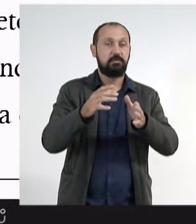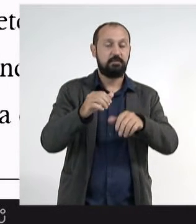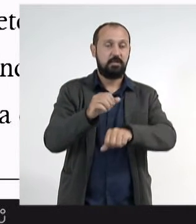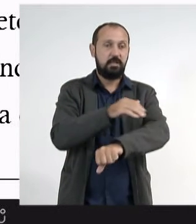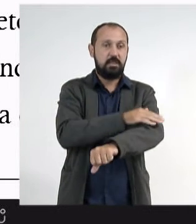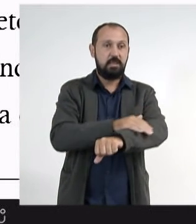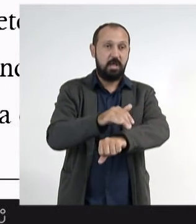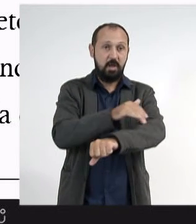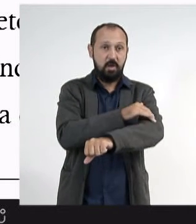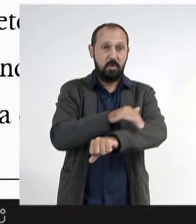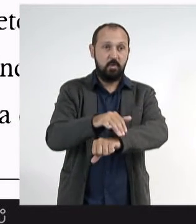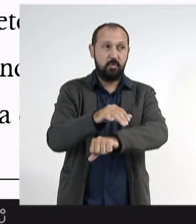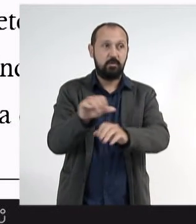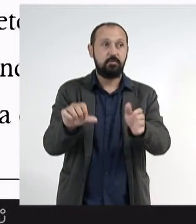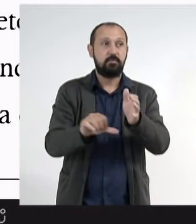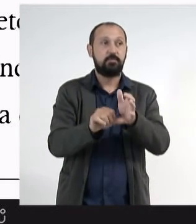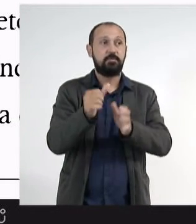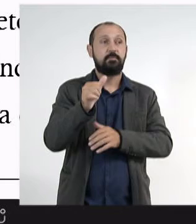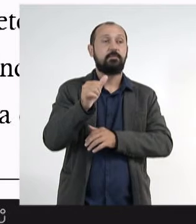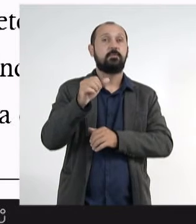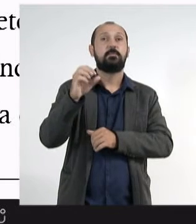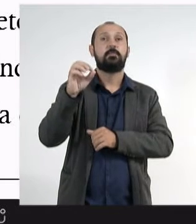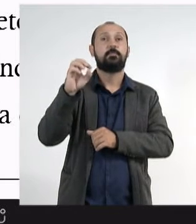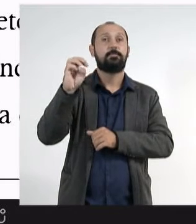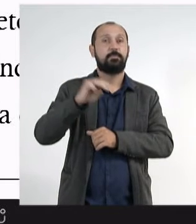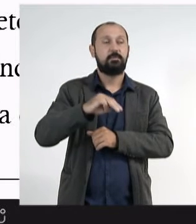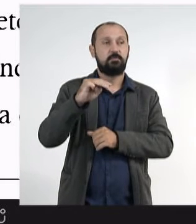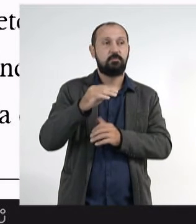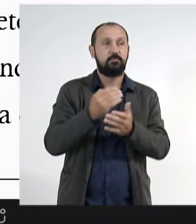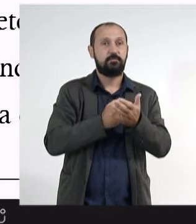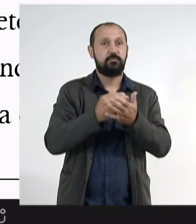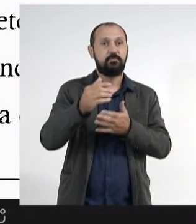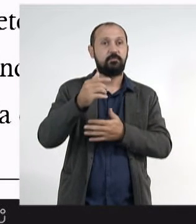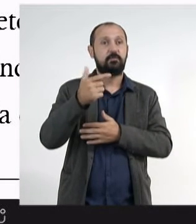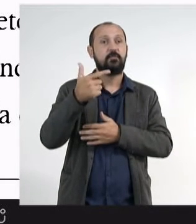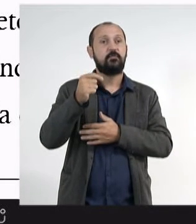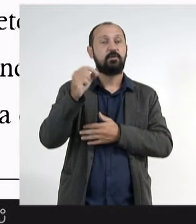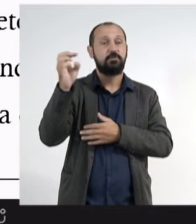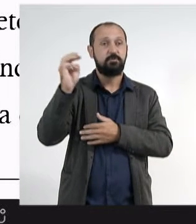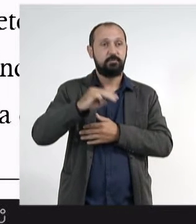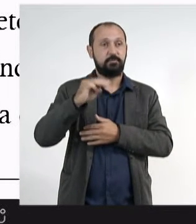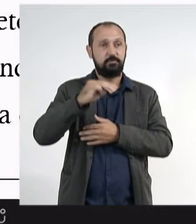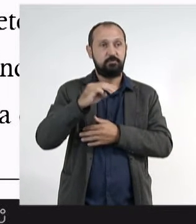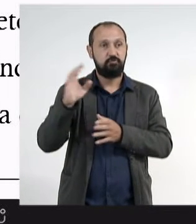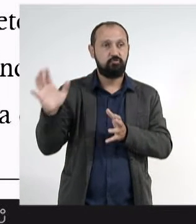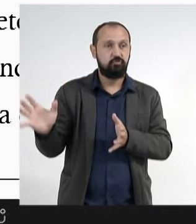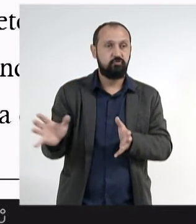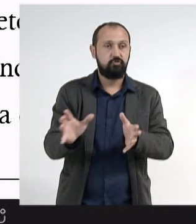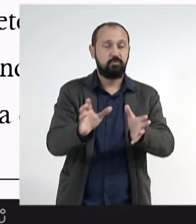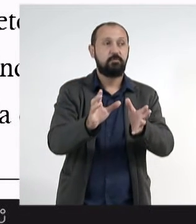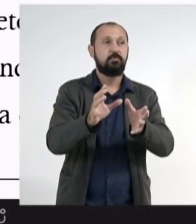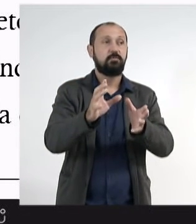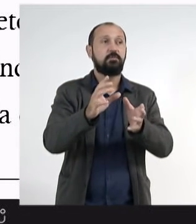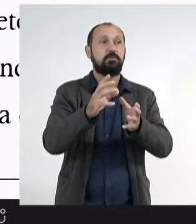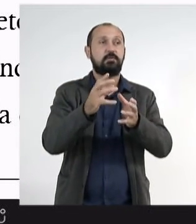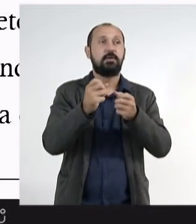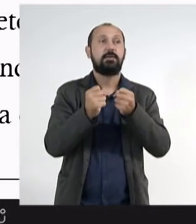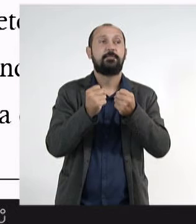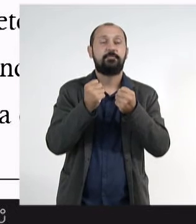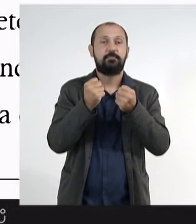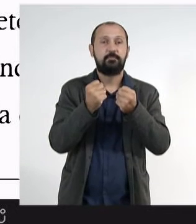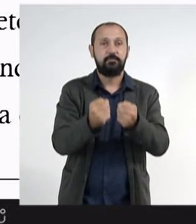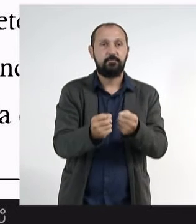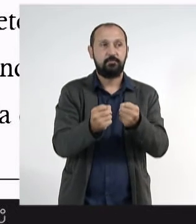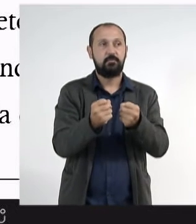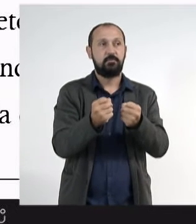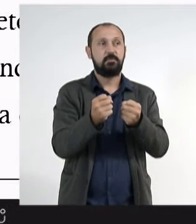das ruas ocorre nos primeiros minutos da chuva. Nos primeiros 20 milímetros de chuva, você tem grande parte da carga